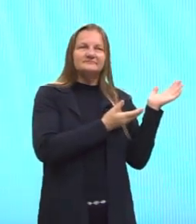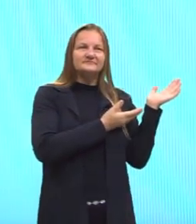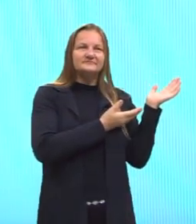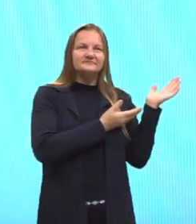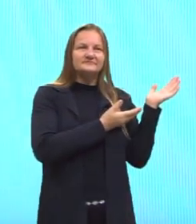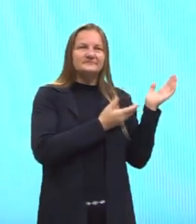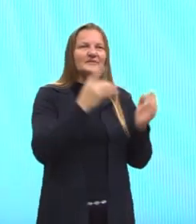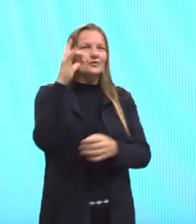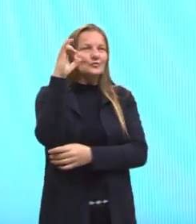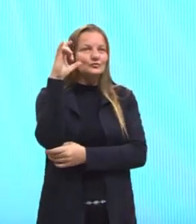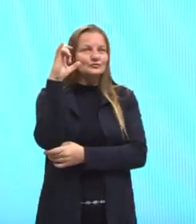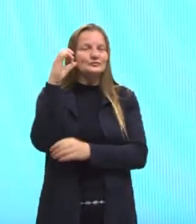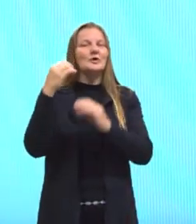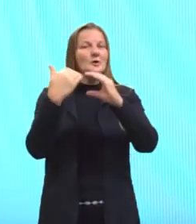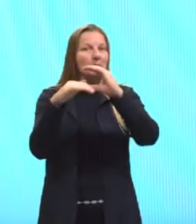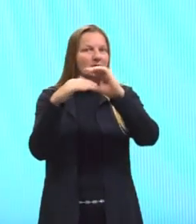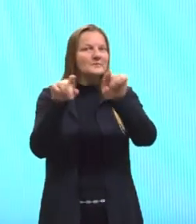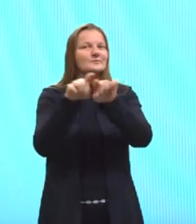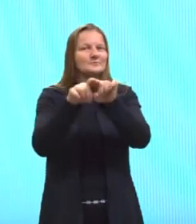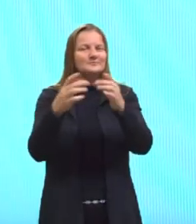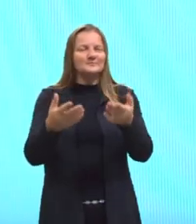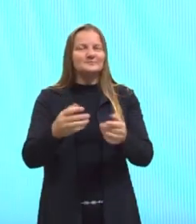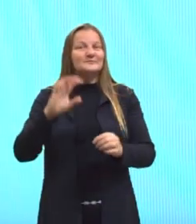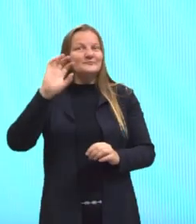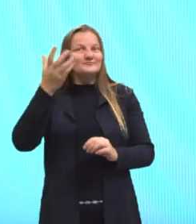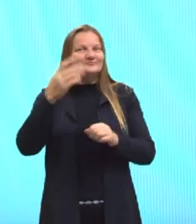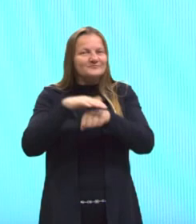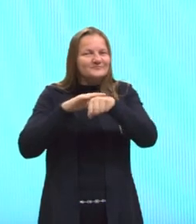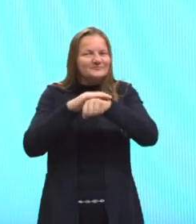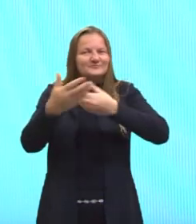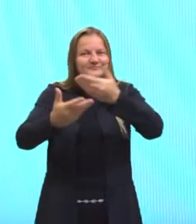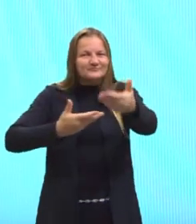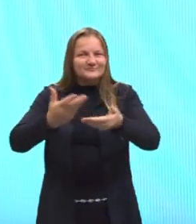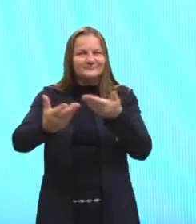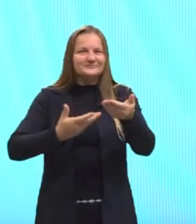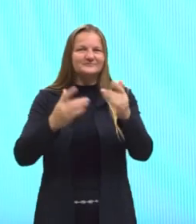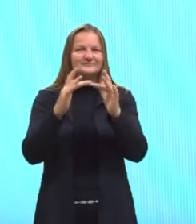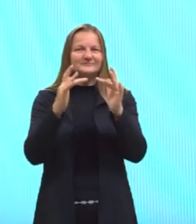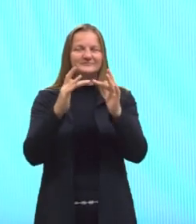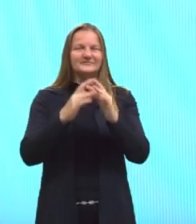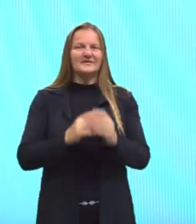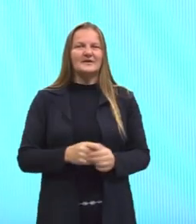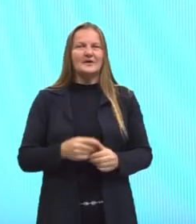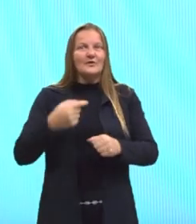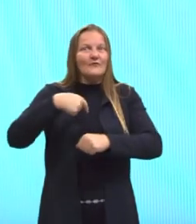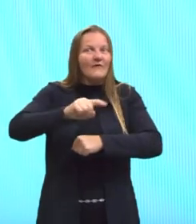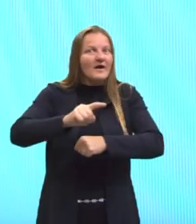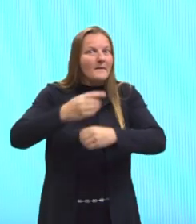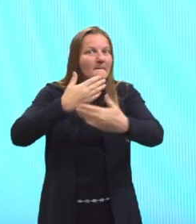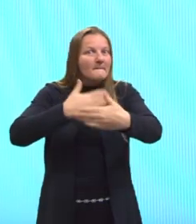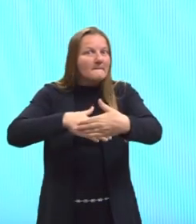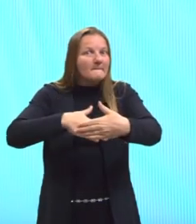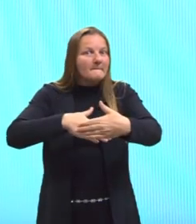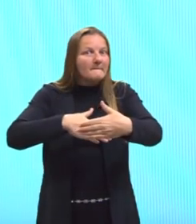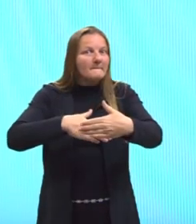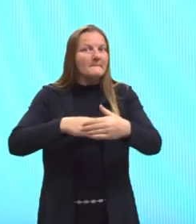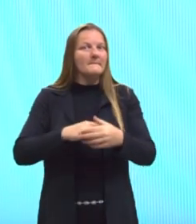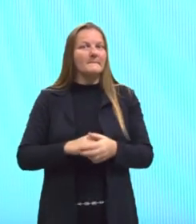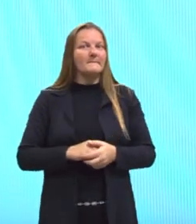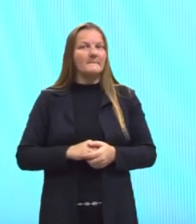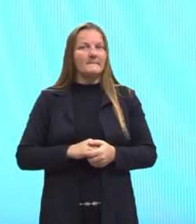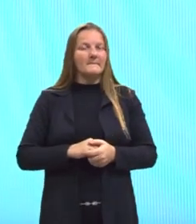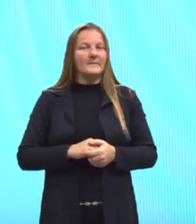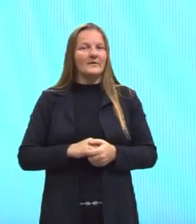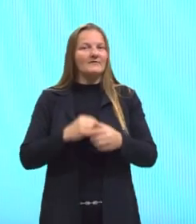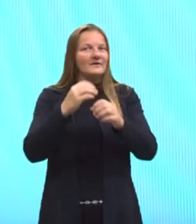o Instagram sou o meu e-mail né que nós vamos solucionar e eu já falei isso para vocês não vai para aula para tua